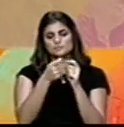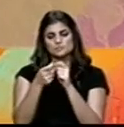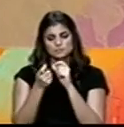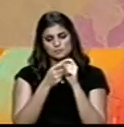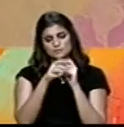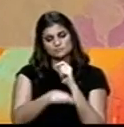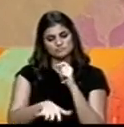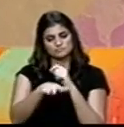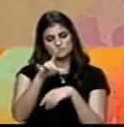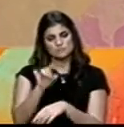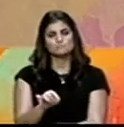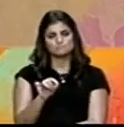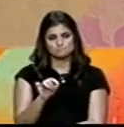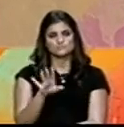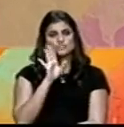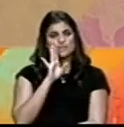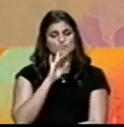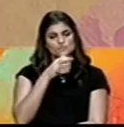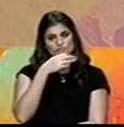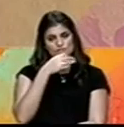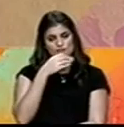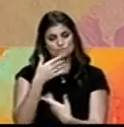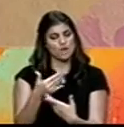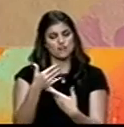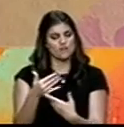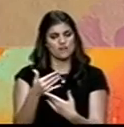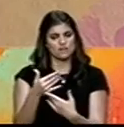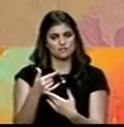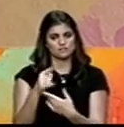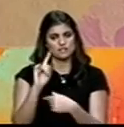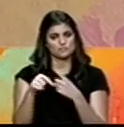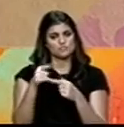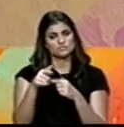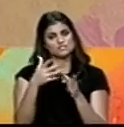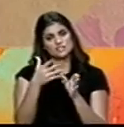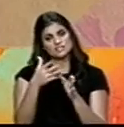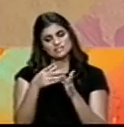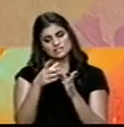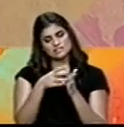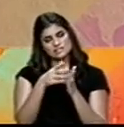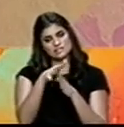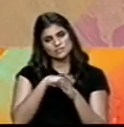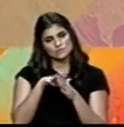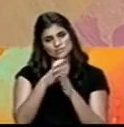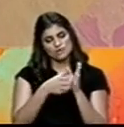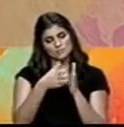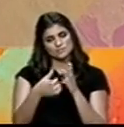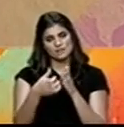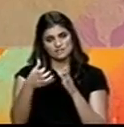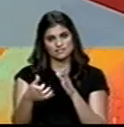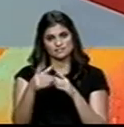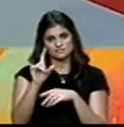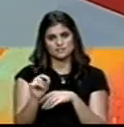claro. Da proximidade. Como já vimos a falar, não é só agora depois desta desgraça toda. Verdade. Mas vimos a falar sempre dos produtos